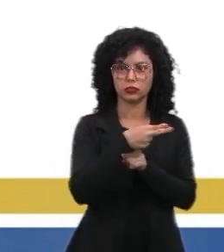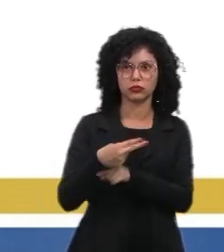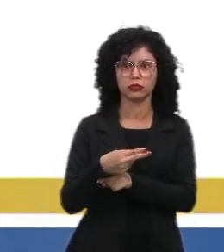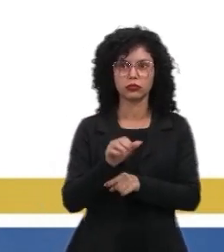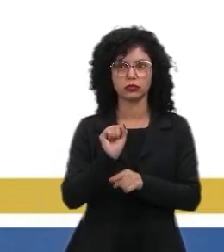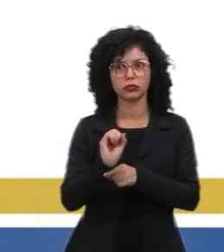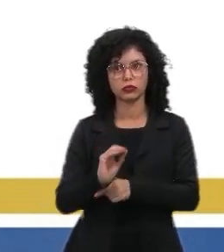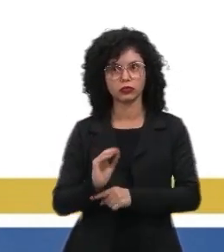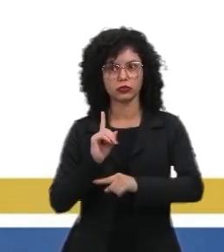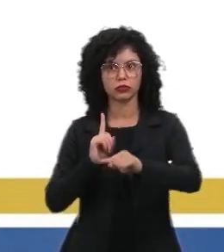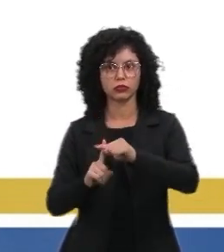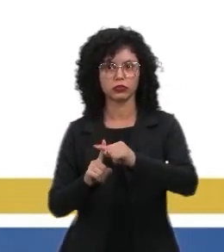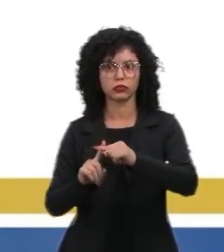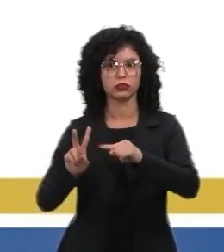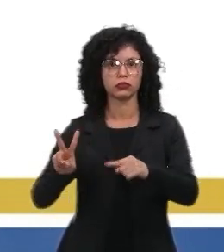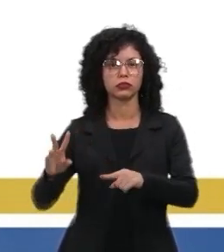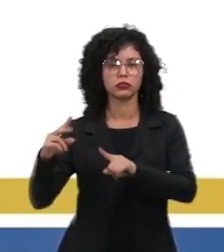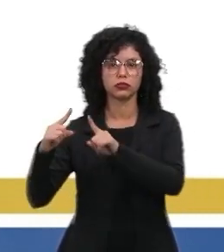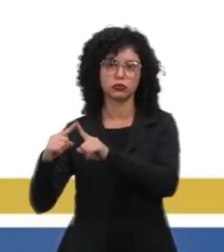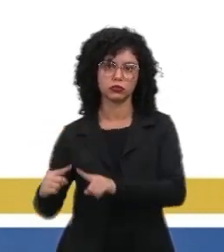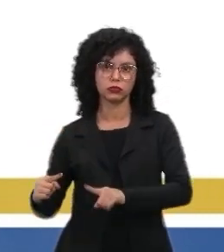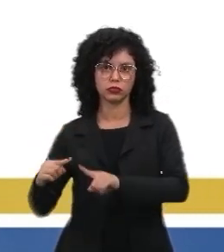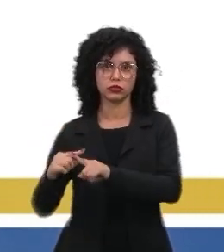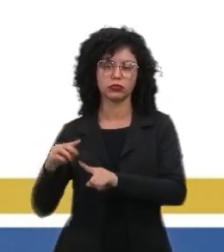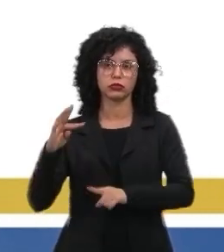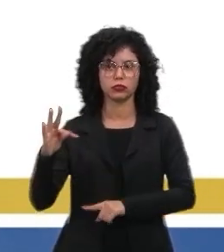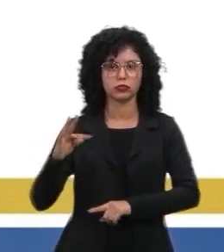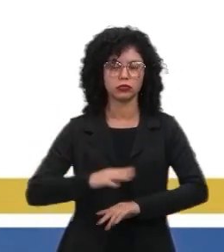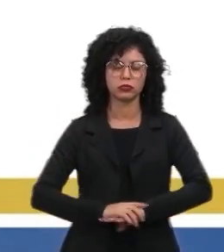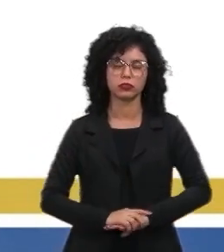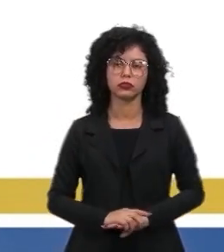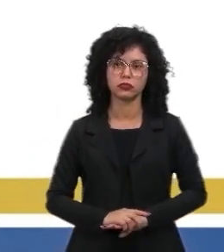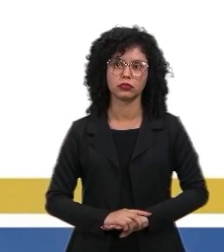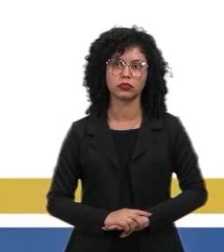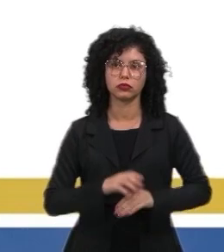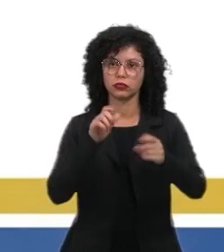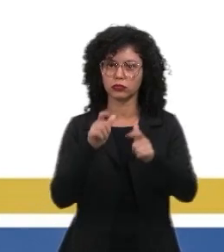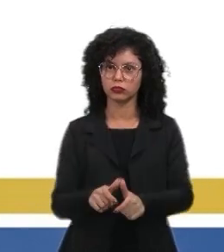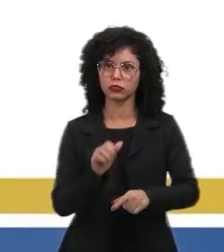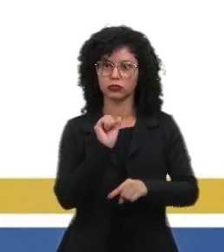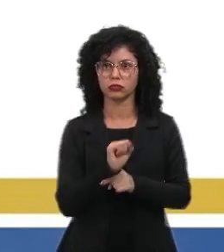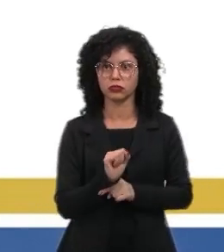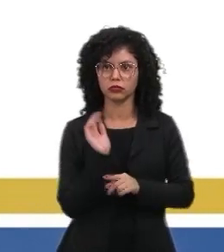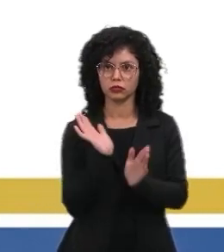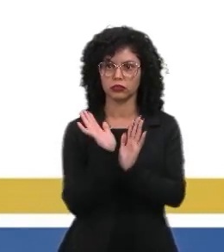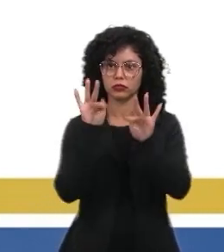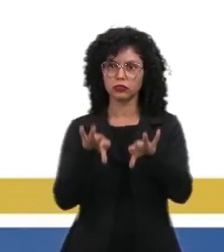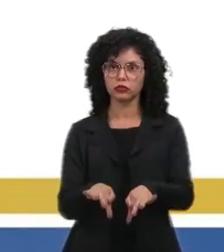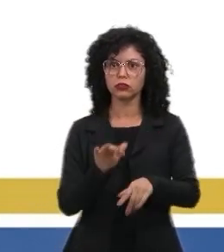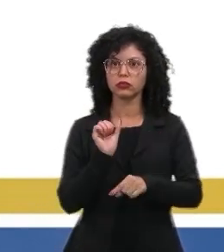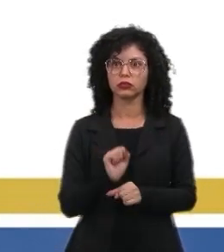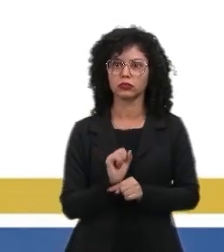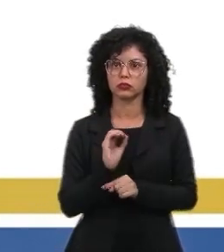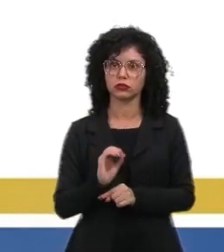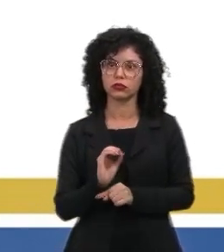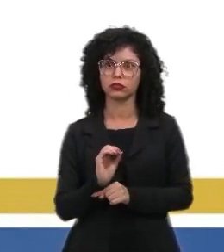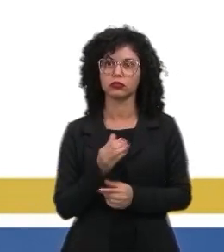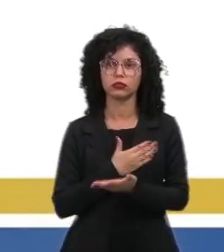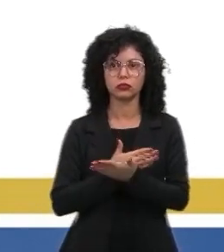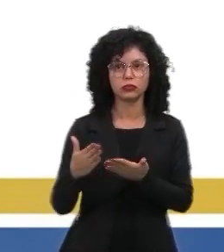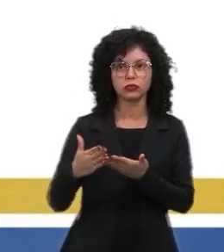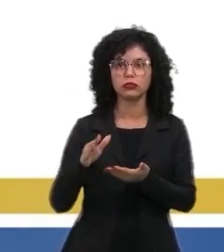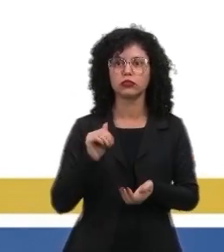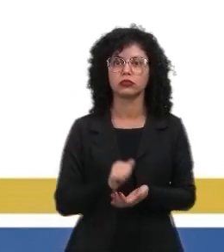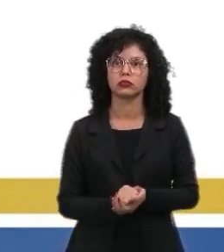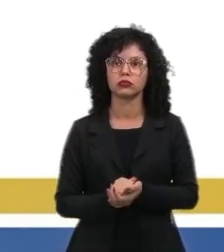igual S0 mais V vezes ΔT, onde S é a posição final, S0 é a posição